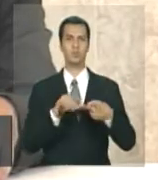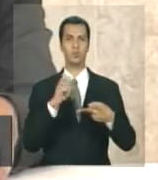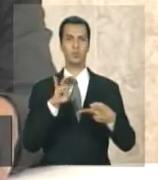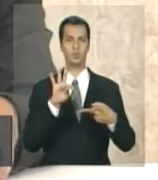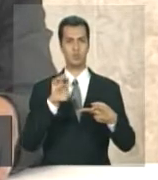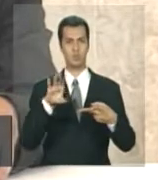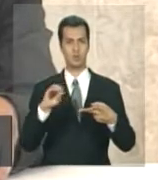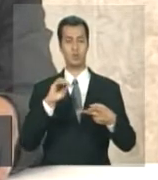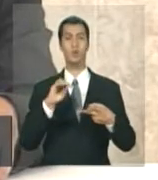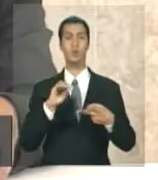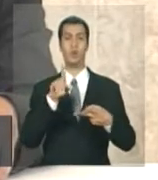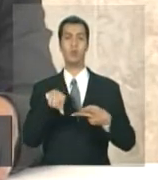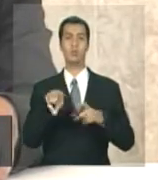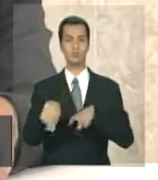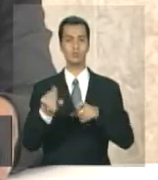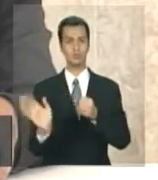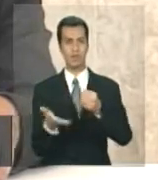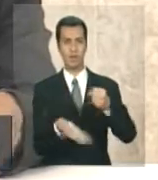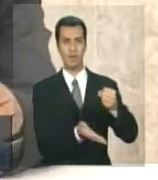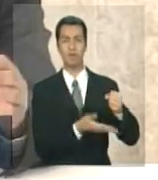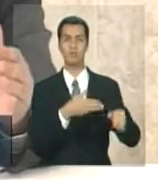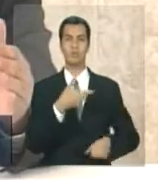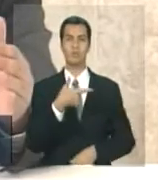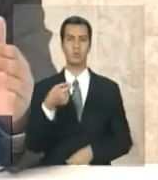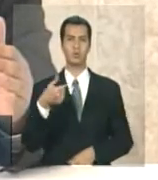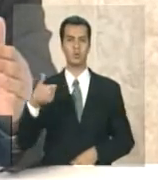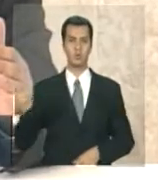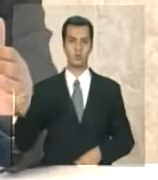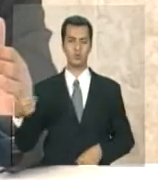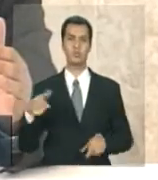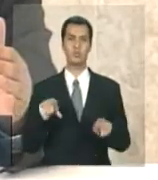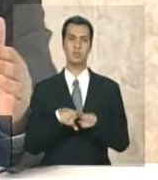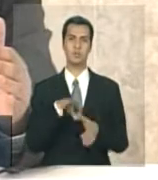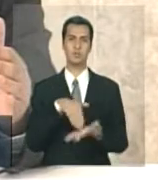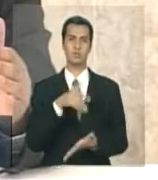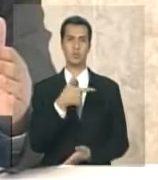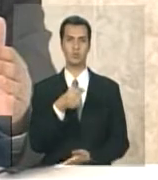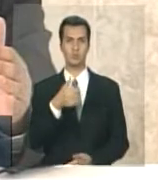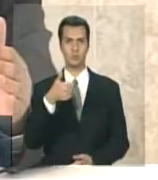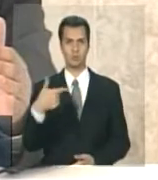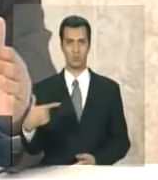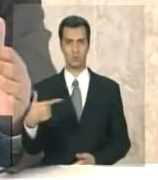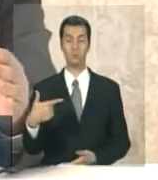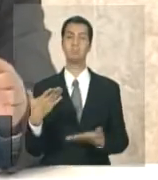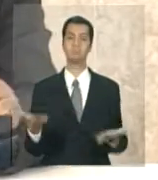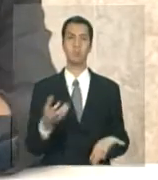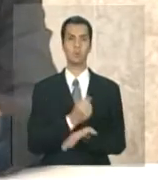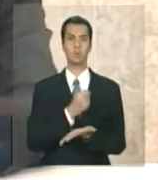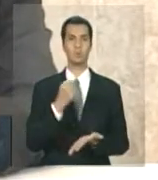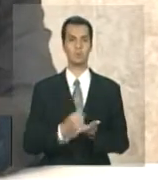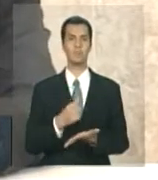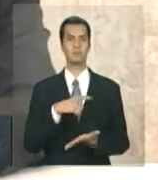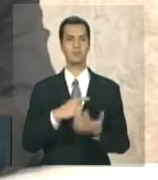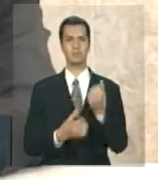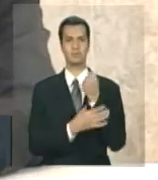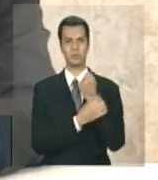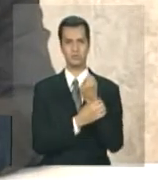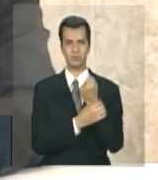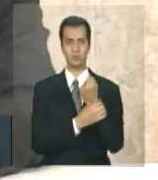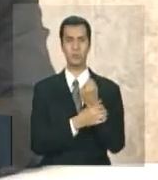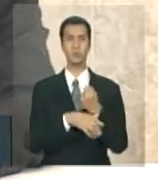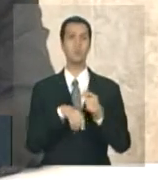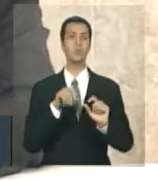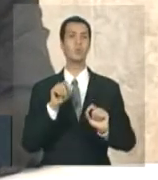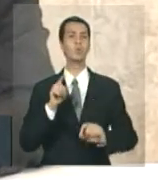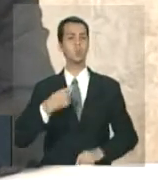safra 2011-2012. Para os contratos segurados, nós já estamos